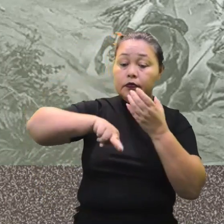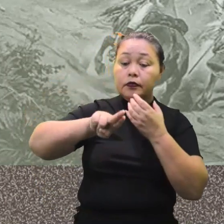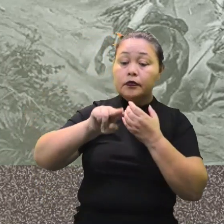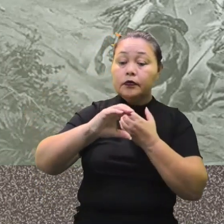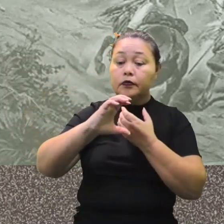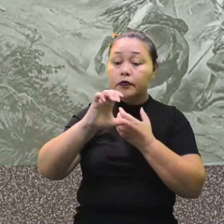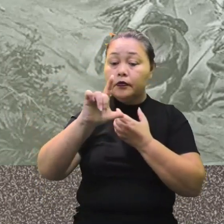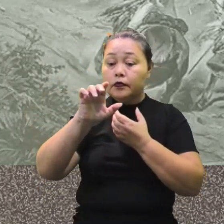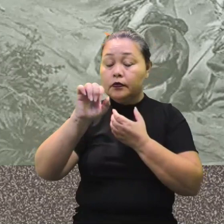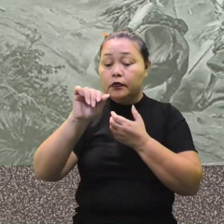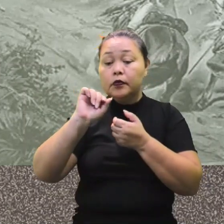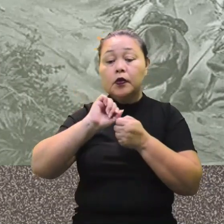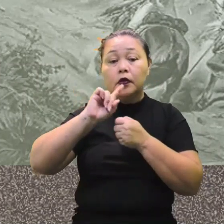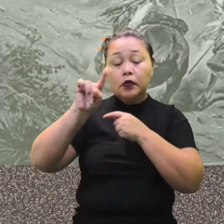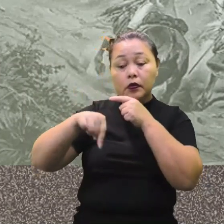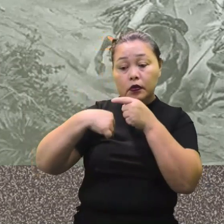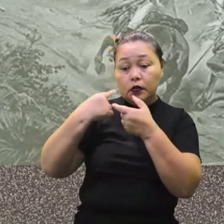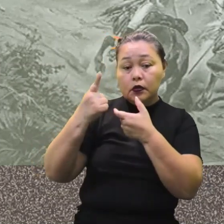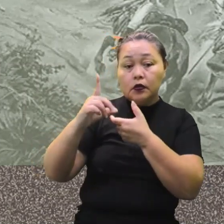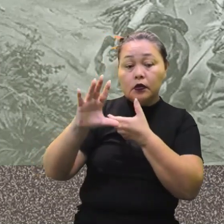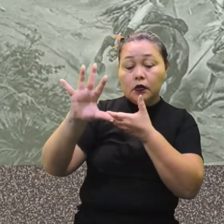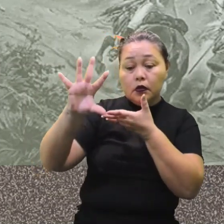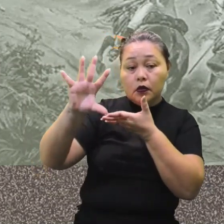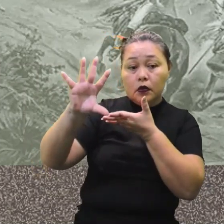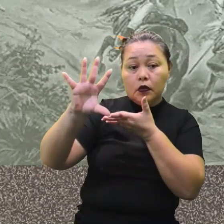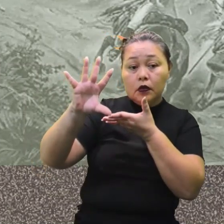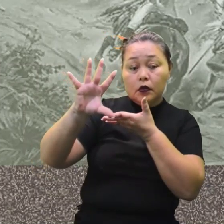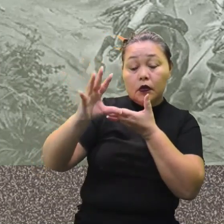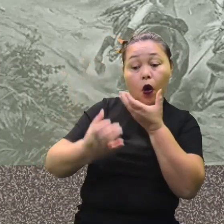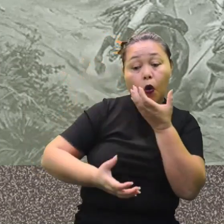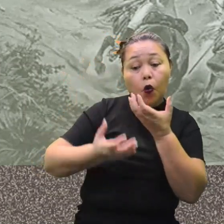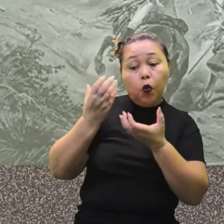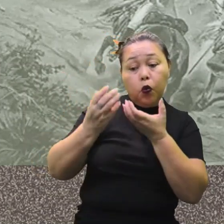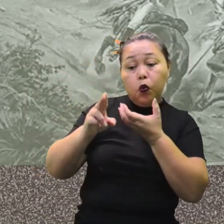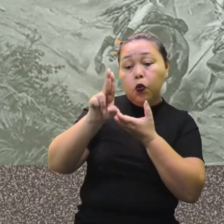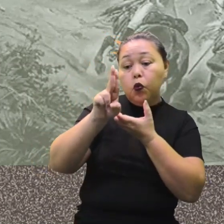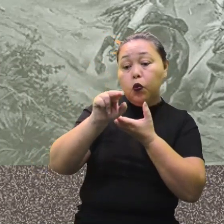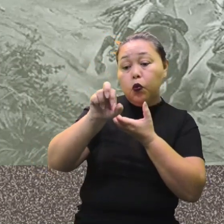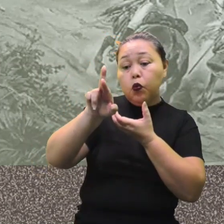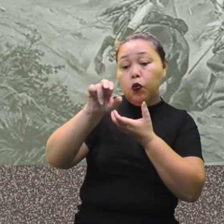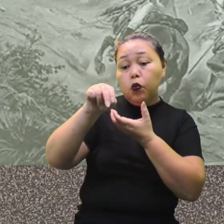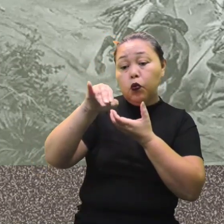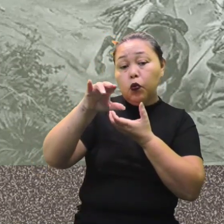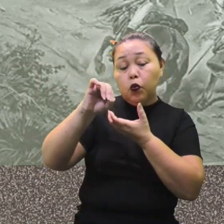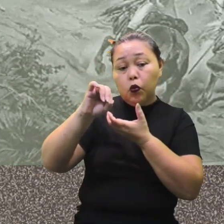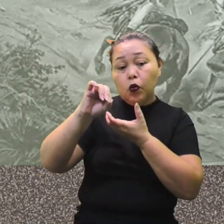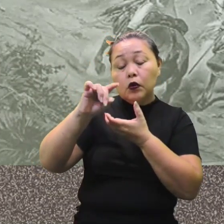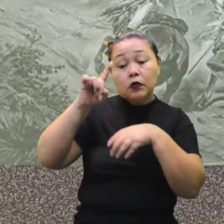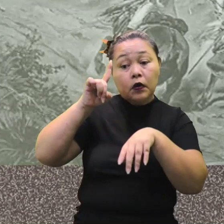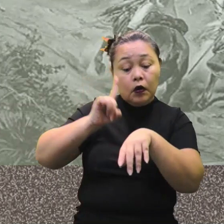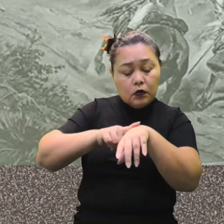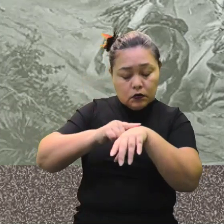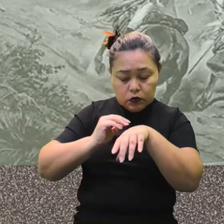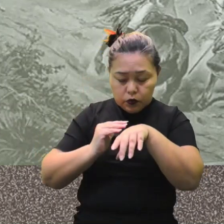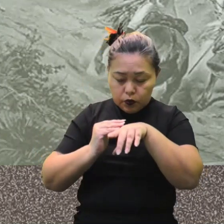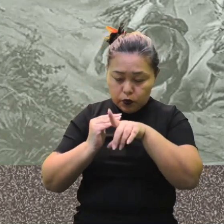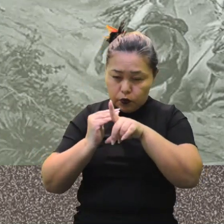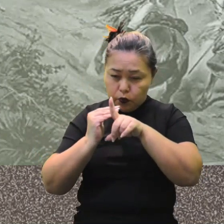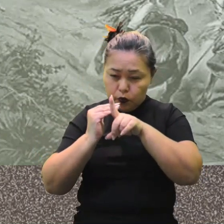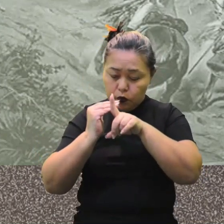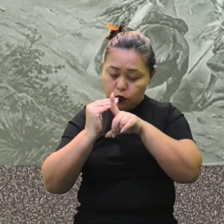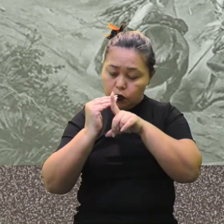Nós temos ali o enriquecimento, nós temos o aquecimento, o urânio ele é aquecido. No momento que ele é